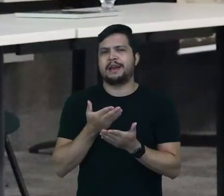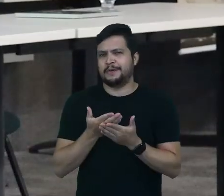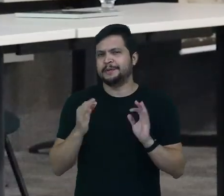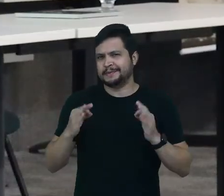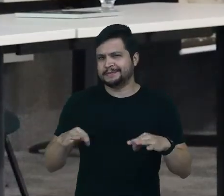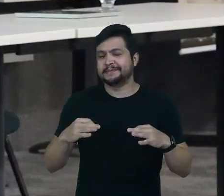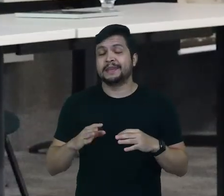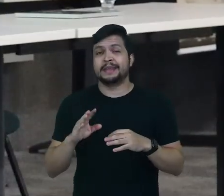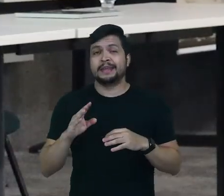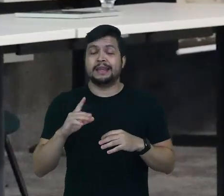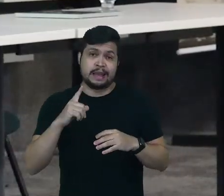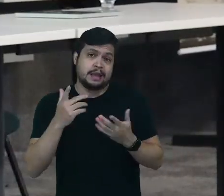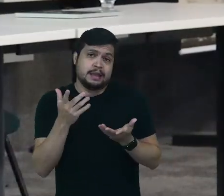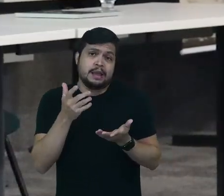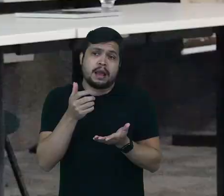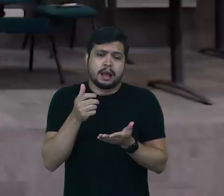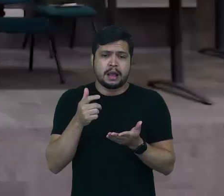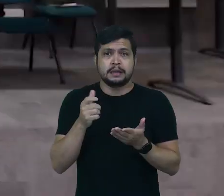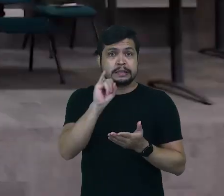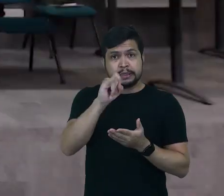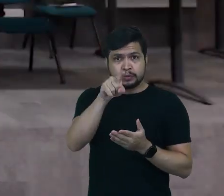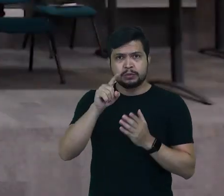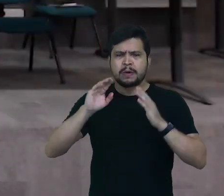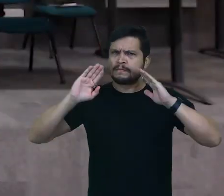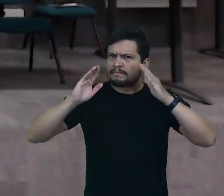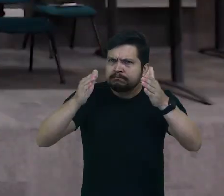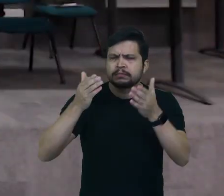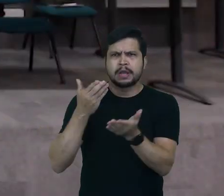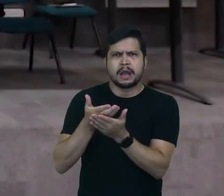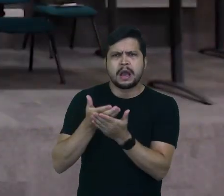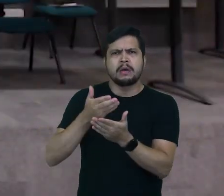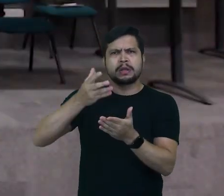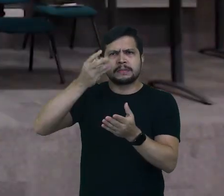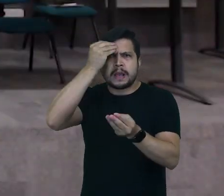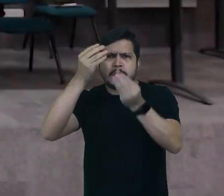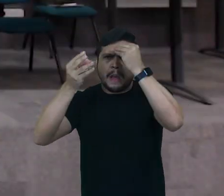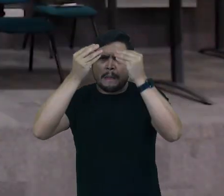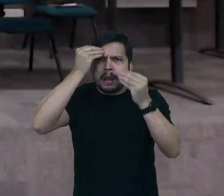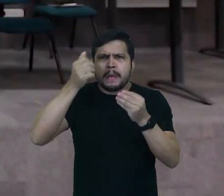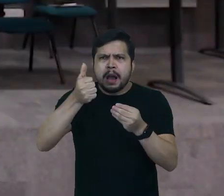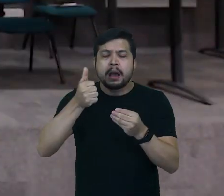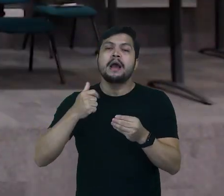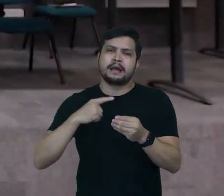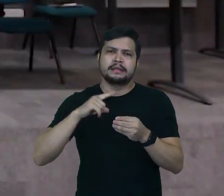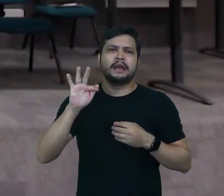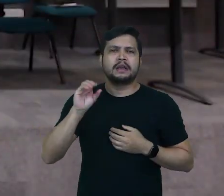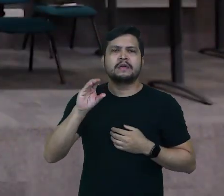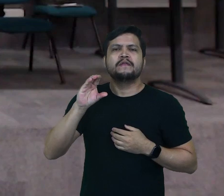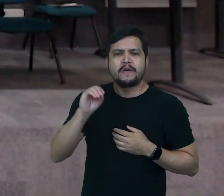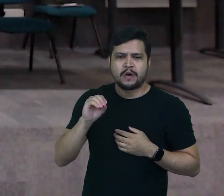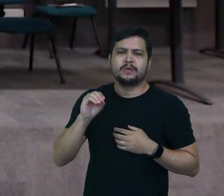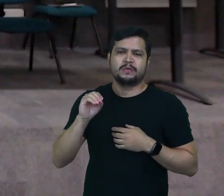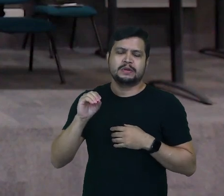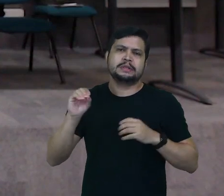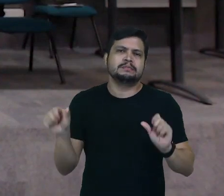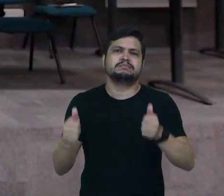naquele momento, também ajuda no foco, que é uma das coisas que atrapalha quando a gente perde muito foco, a